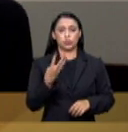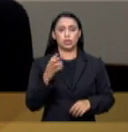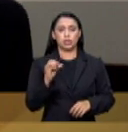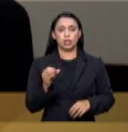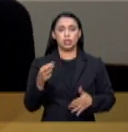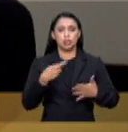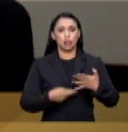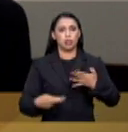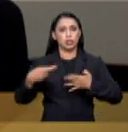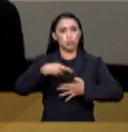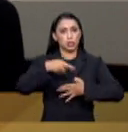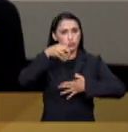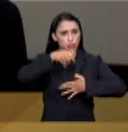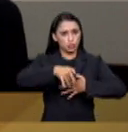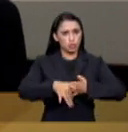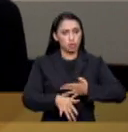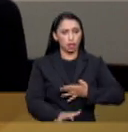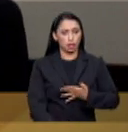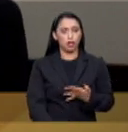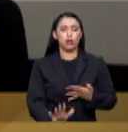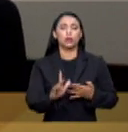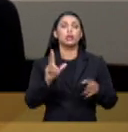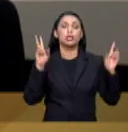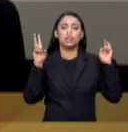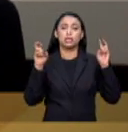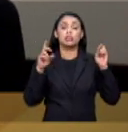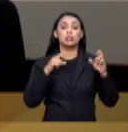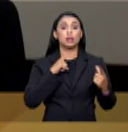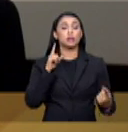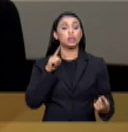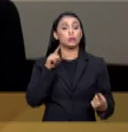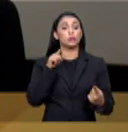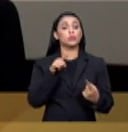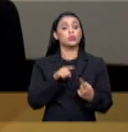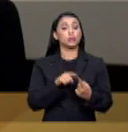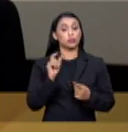que nesse tema 1130 seja sob o enfoque